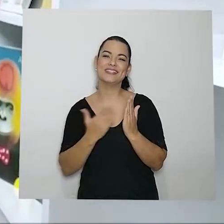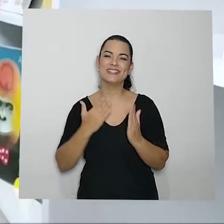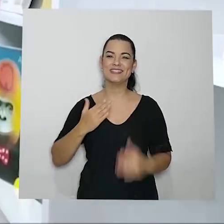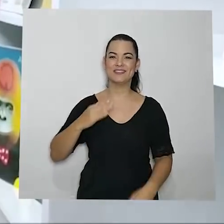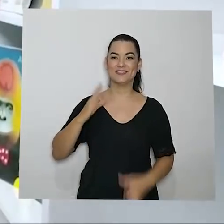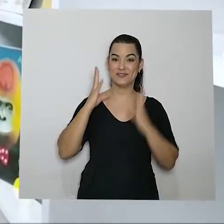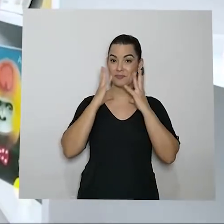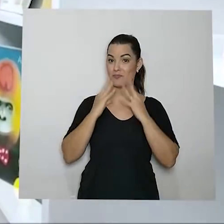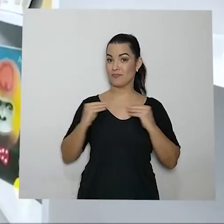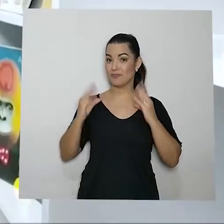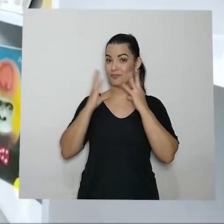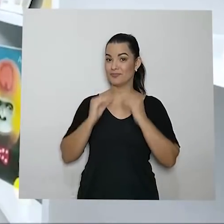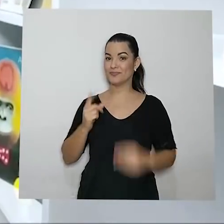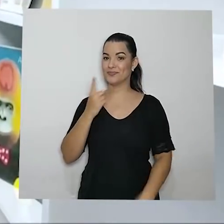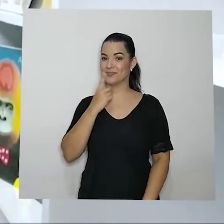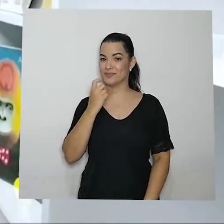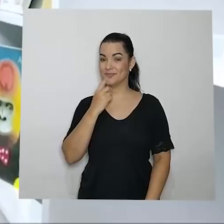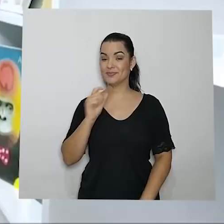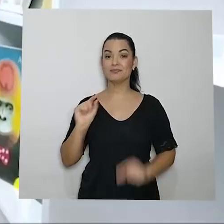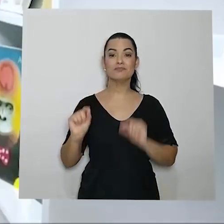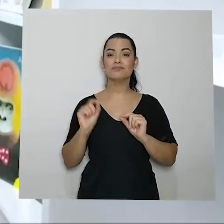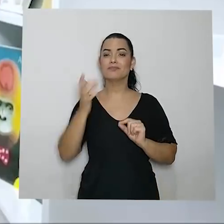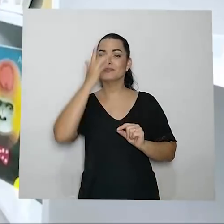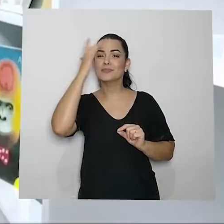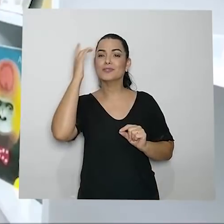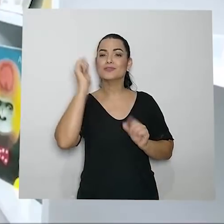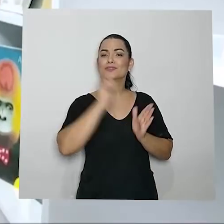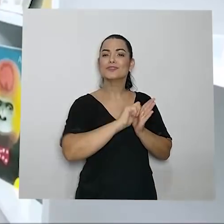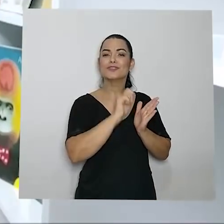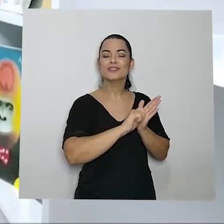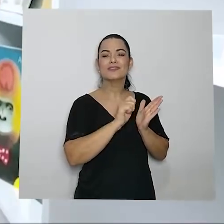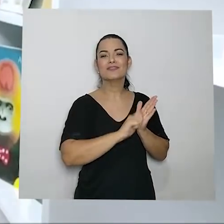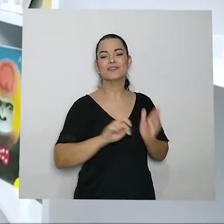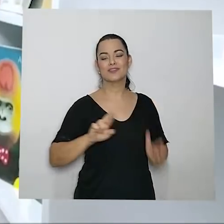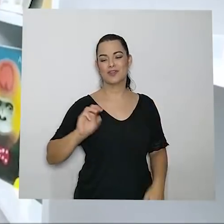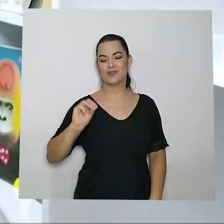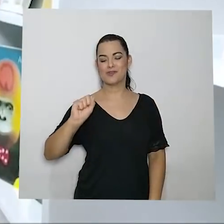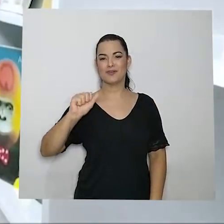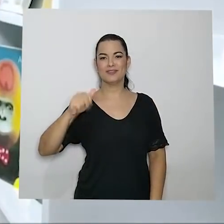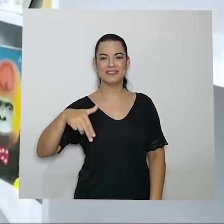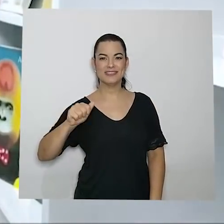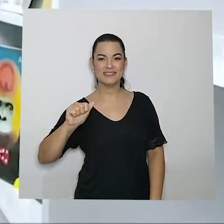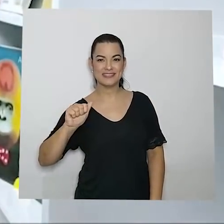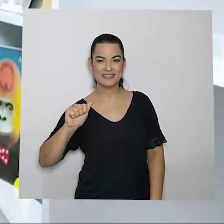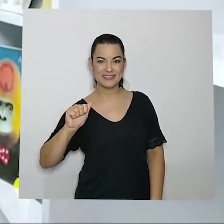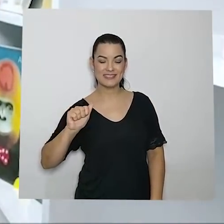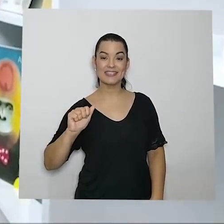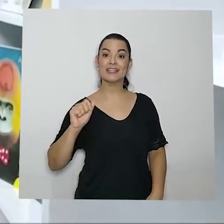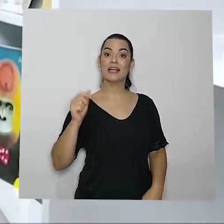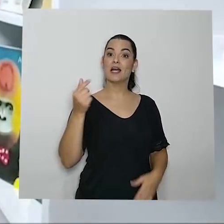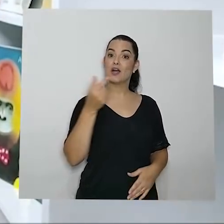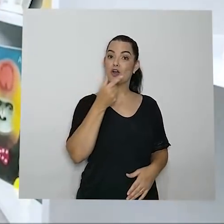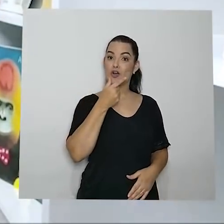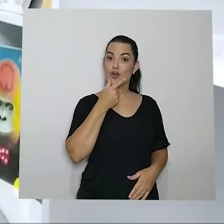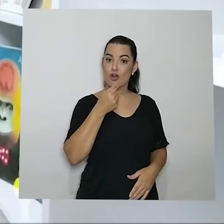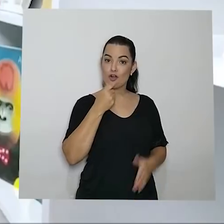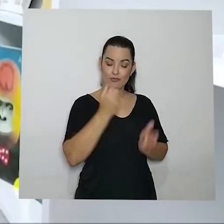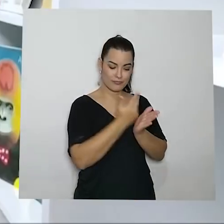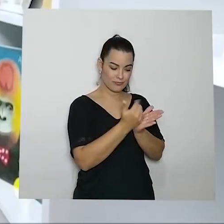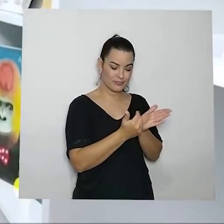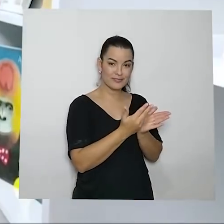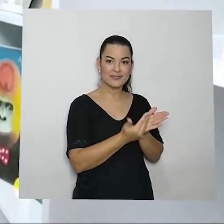Medonho, escrito por Rosana Rios, com ilustrações de Juan Chaveta, editora